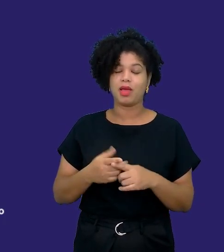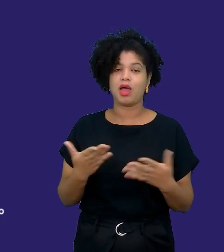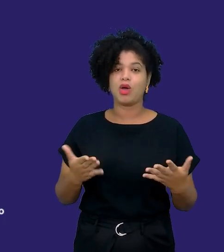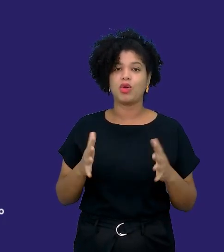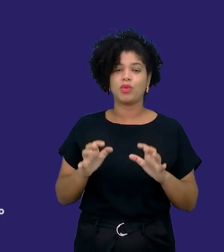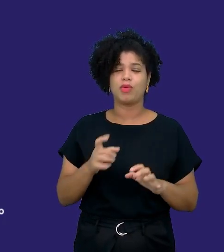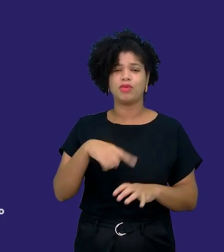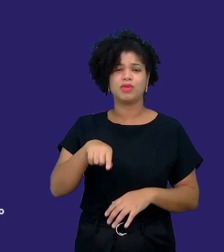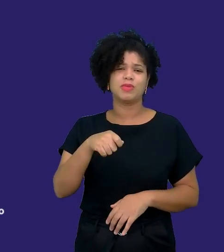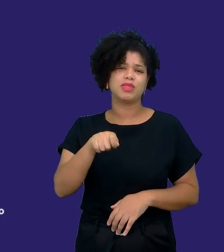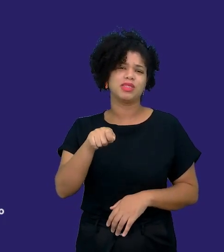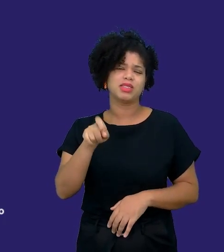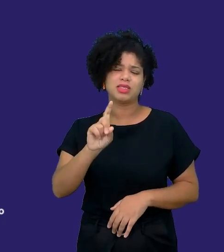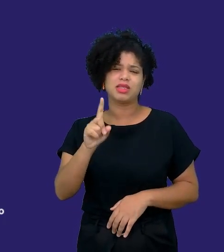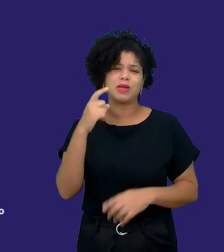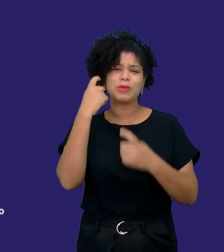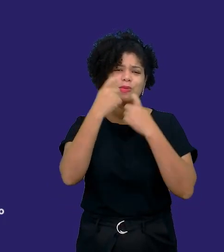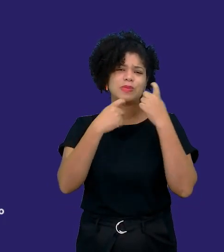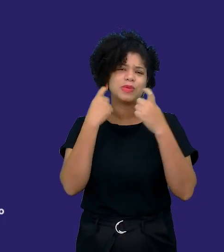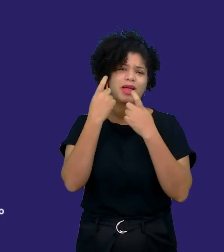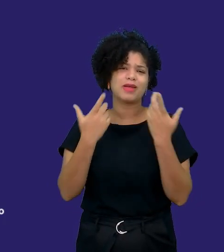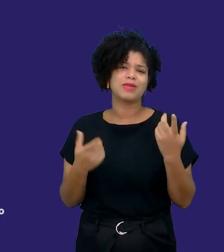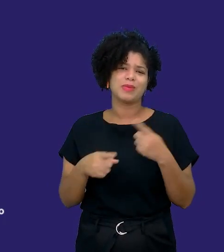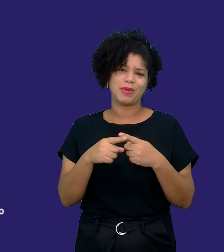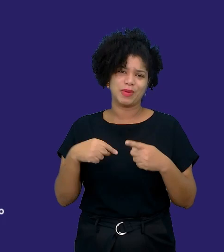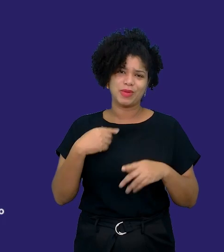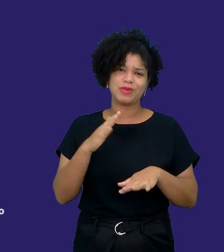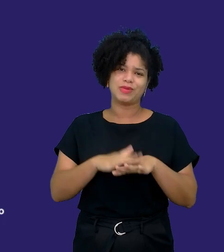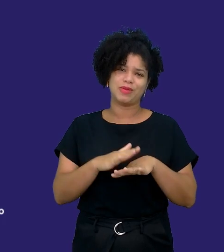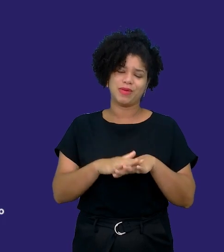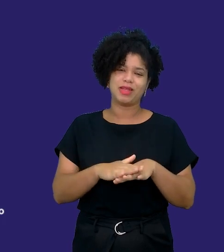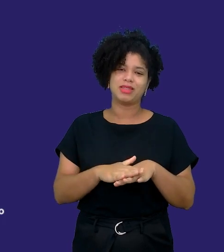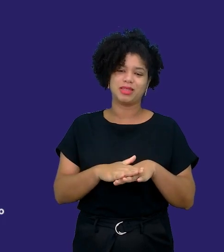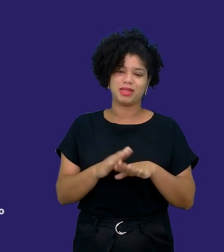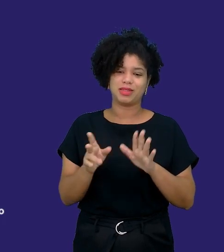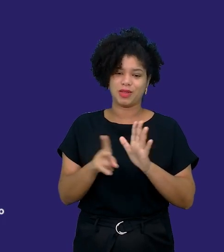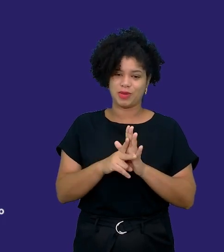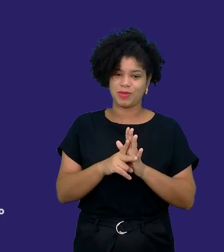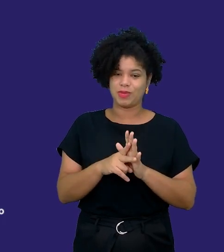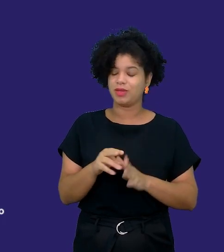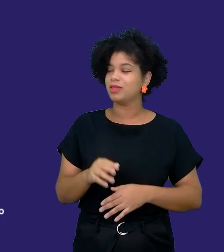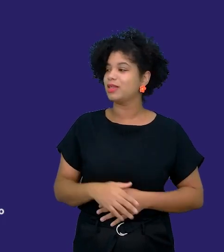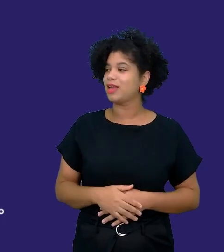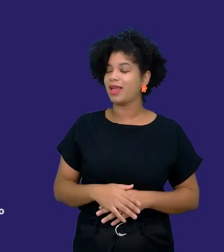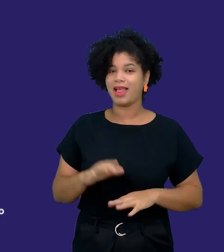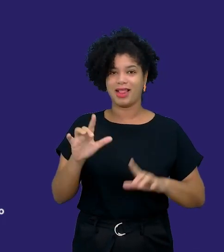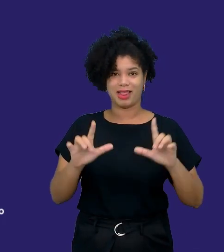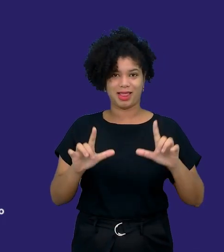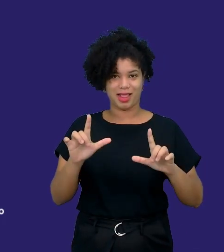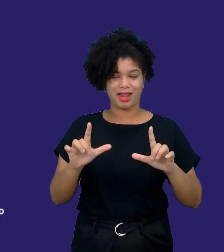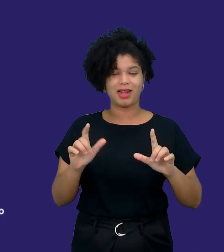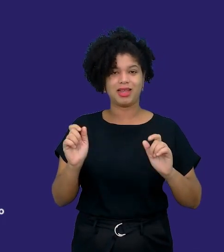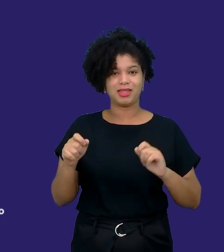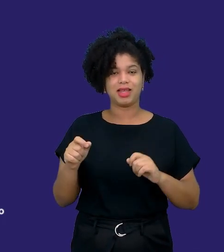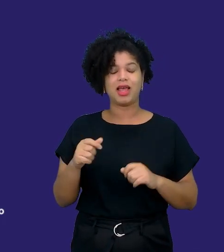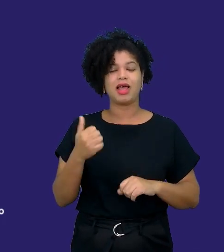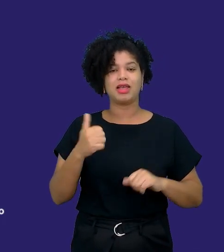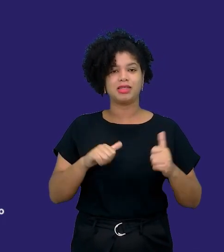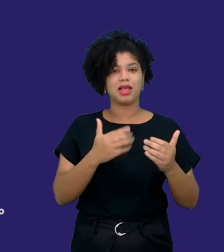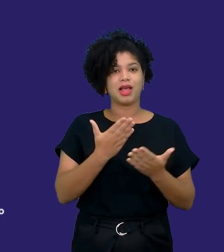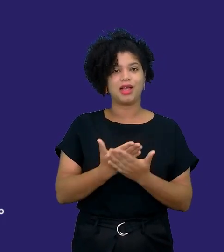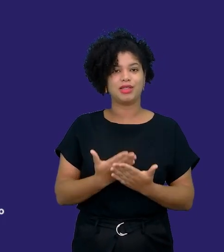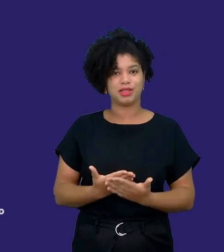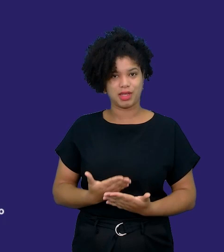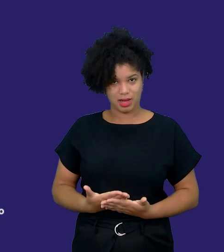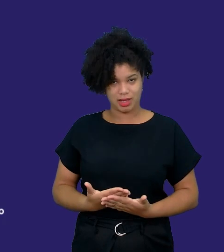vocês não precisam se preocupar, porque nós fizemos aqui o print somente das telas, né, com relação à análise da aula